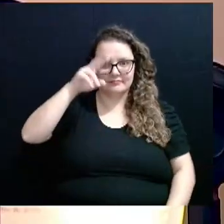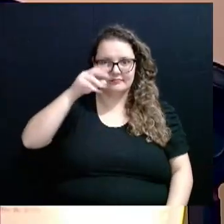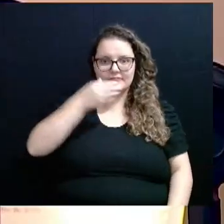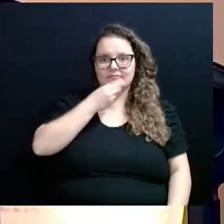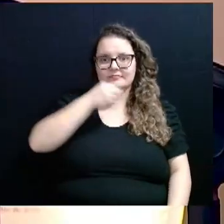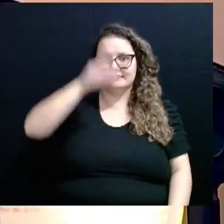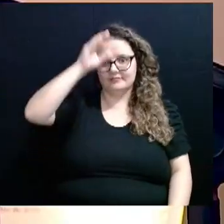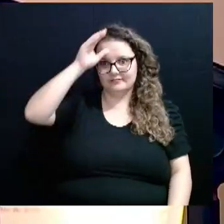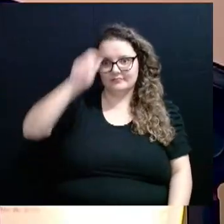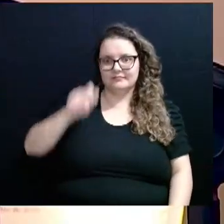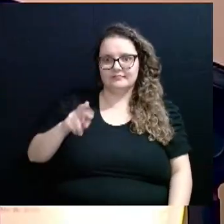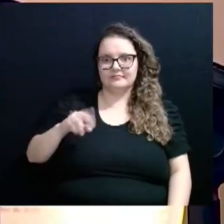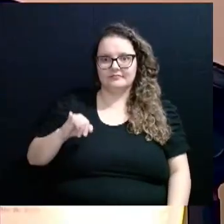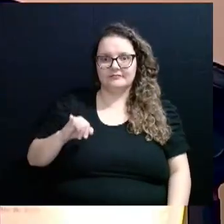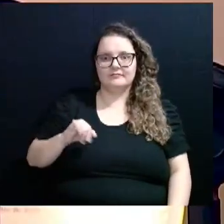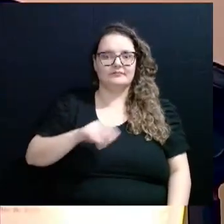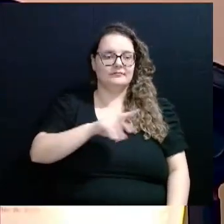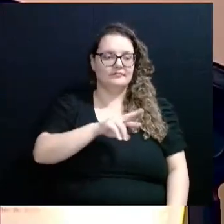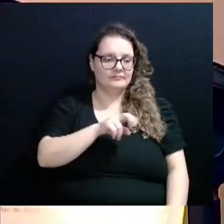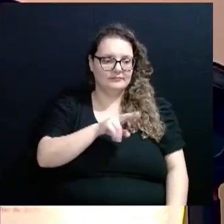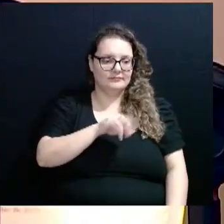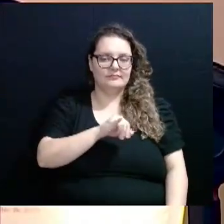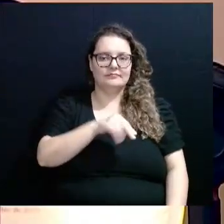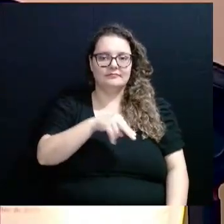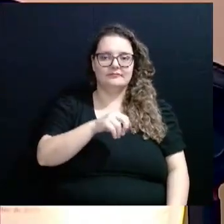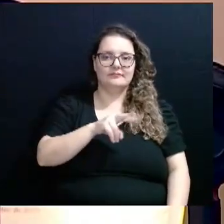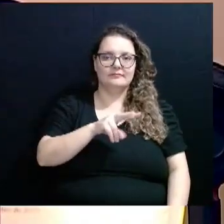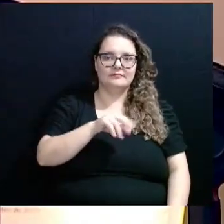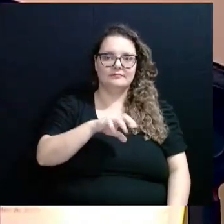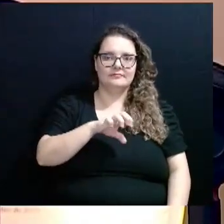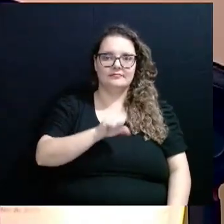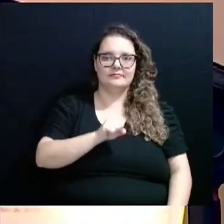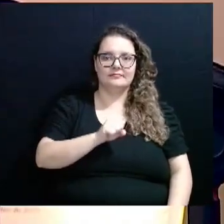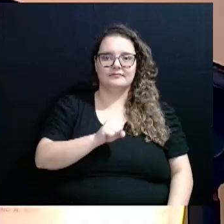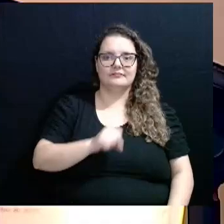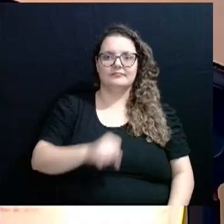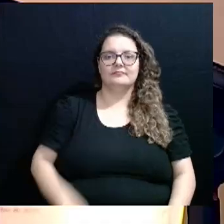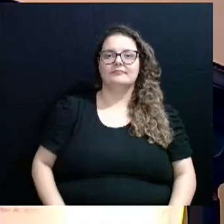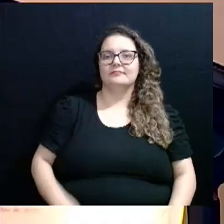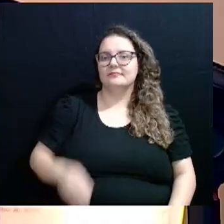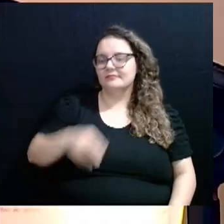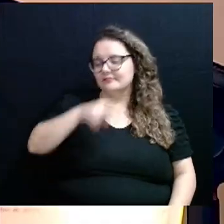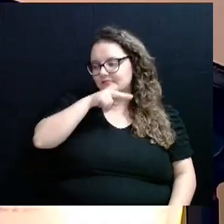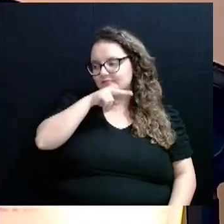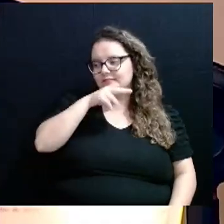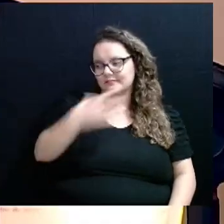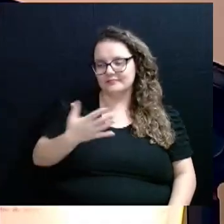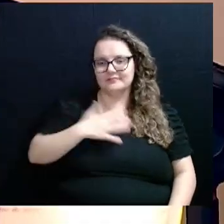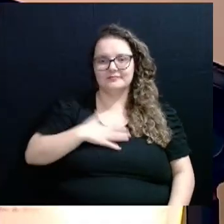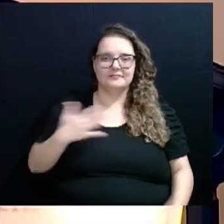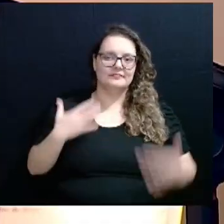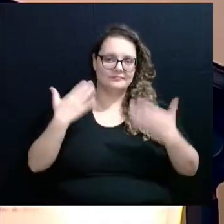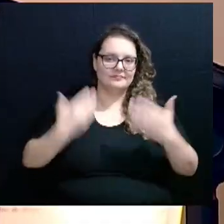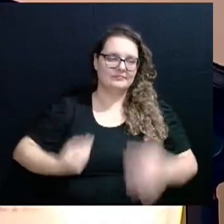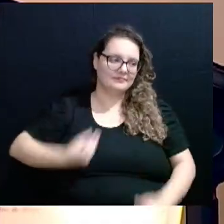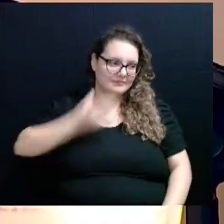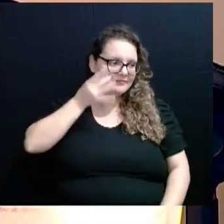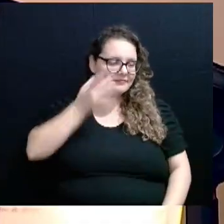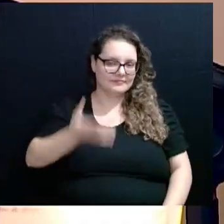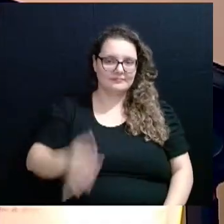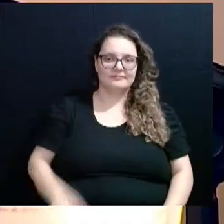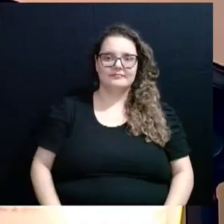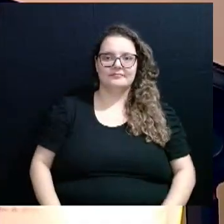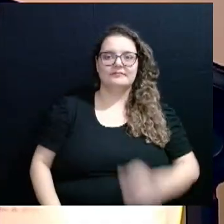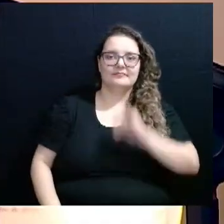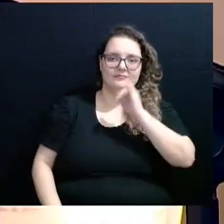do Rui Novaes, que foi o prefeito. E tenho aqui um neto do Rui Novaes, para minha alegria. Eu vou dizer uma coisa